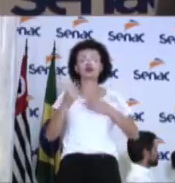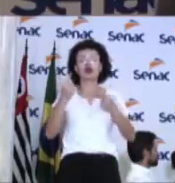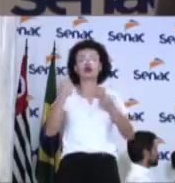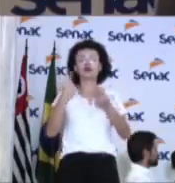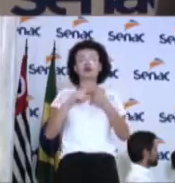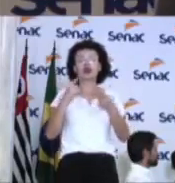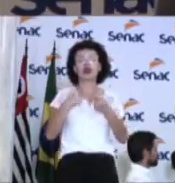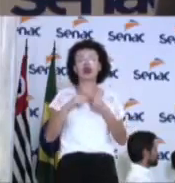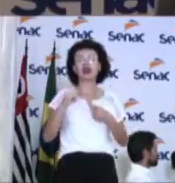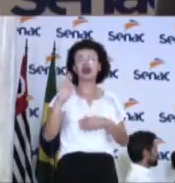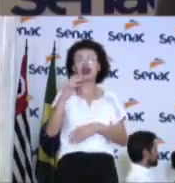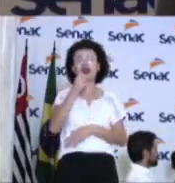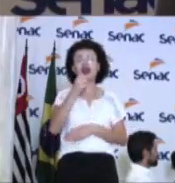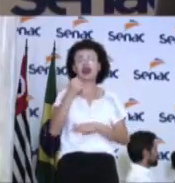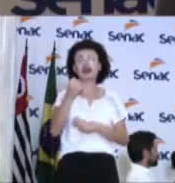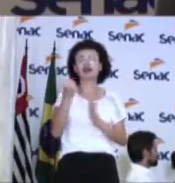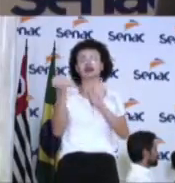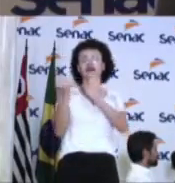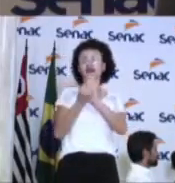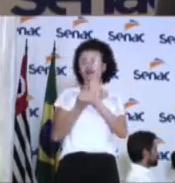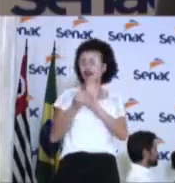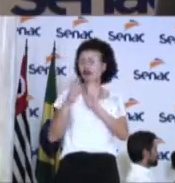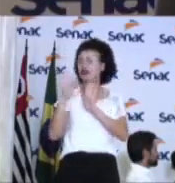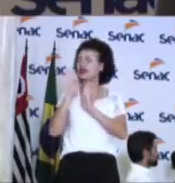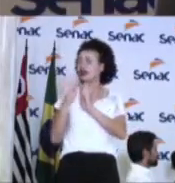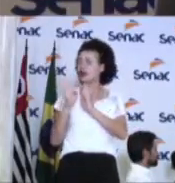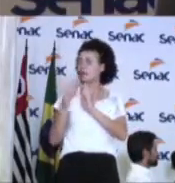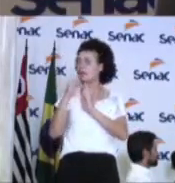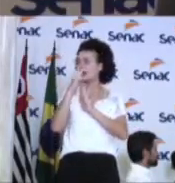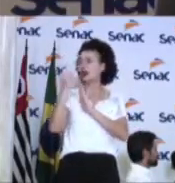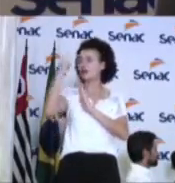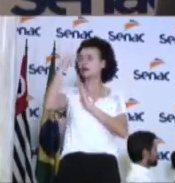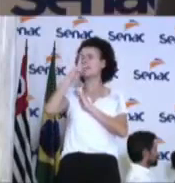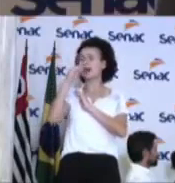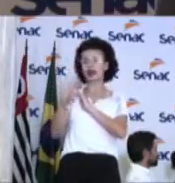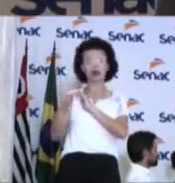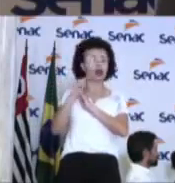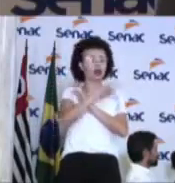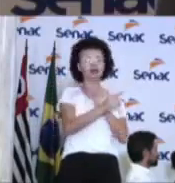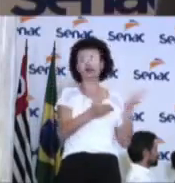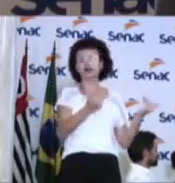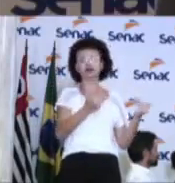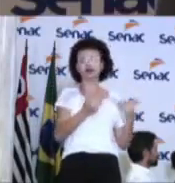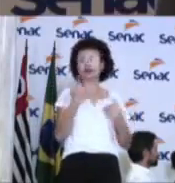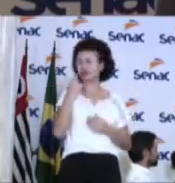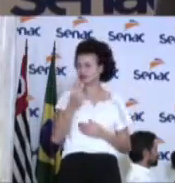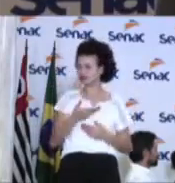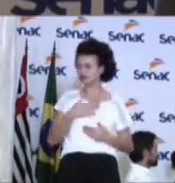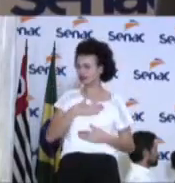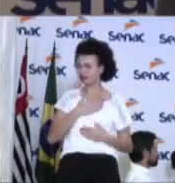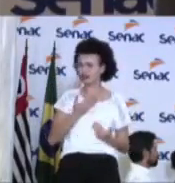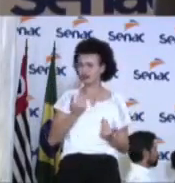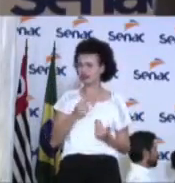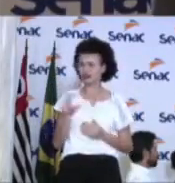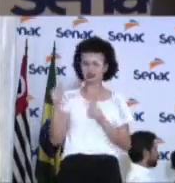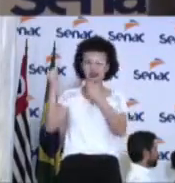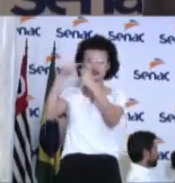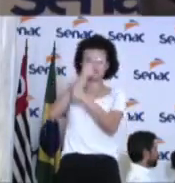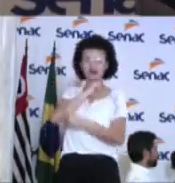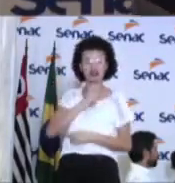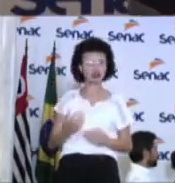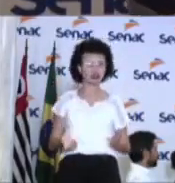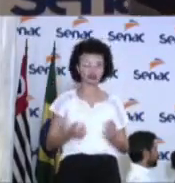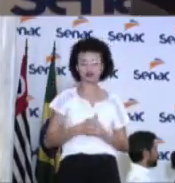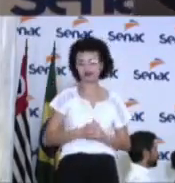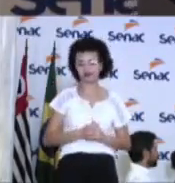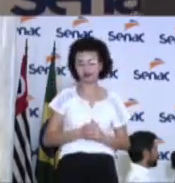era a cerveja que seu pai gostava, você achava uma marca bacana, mas não era para você, né? Não era para o jovem. E a equipe de marketing, a Mafê,